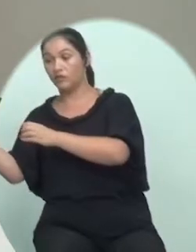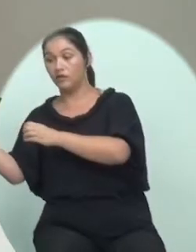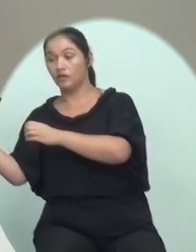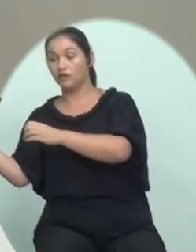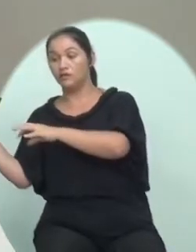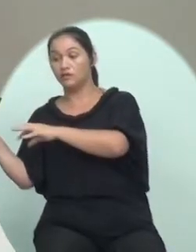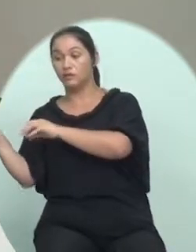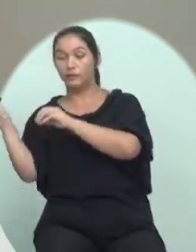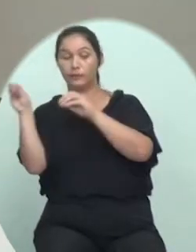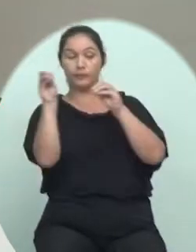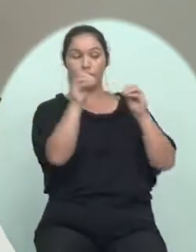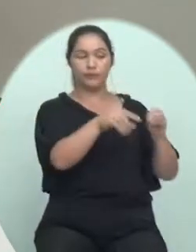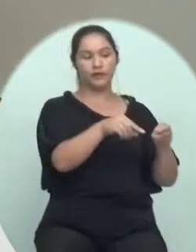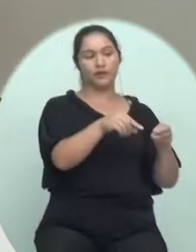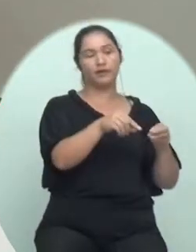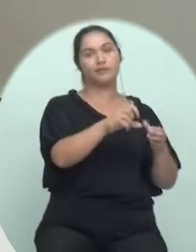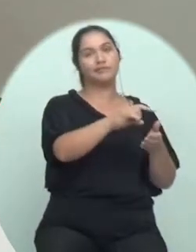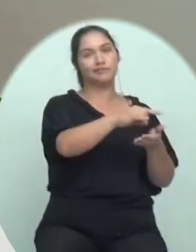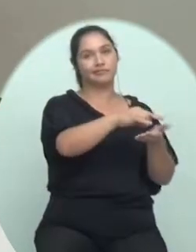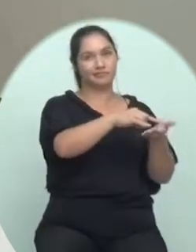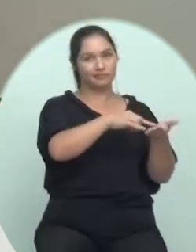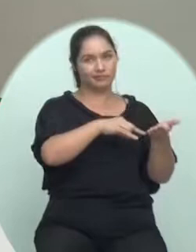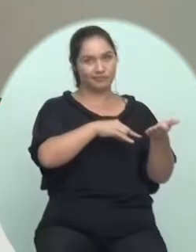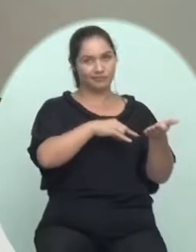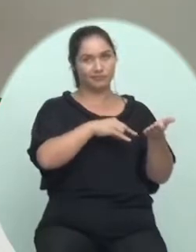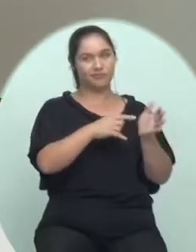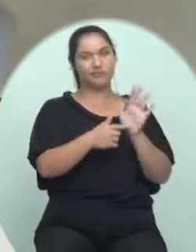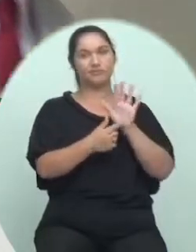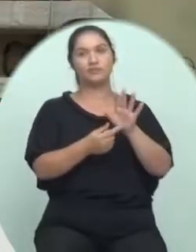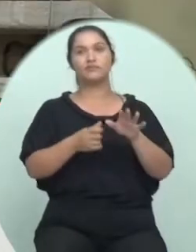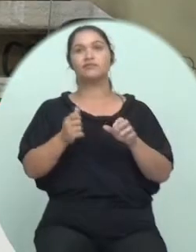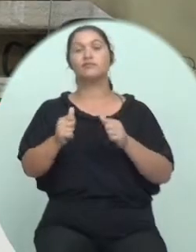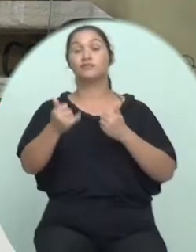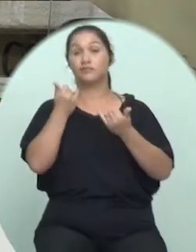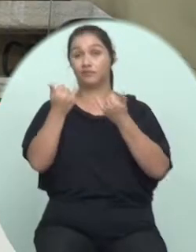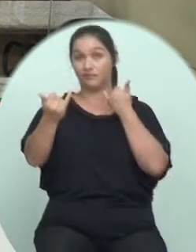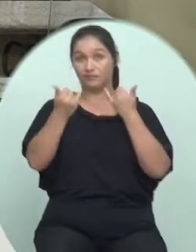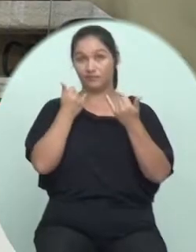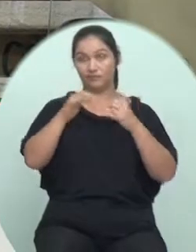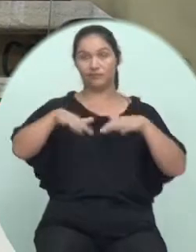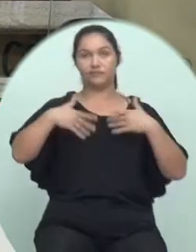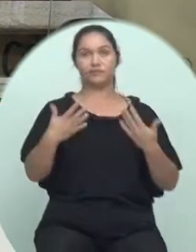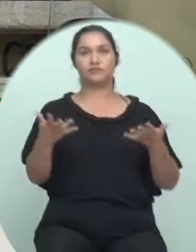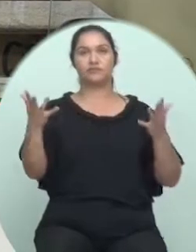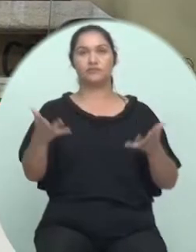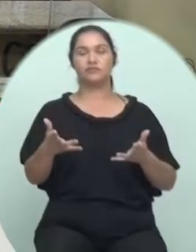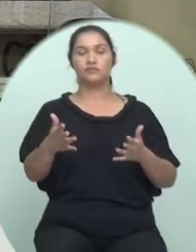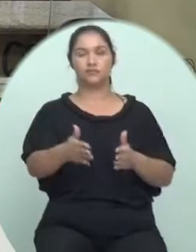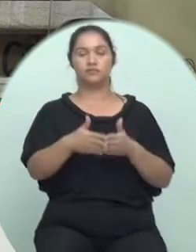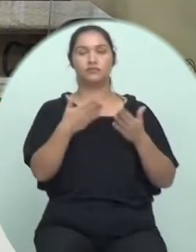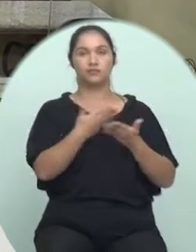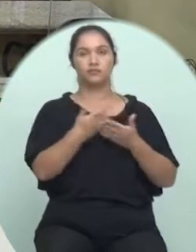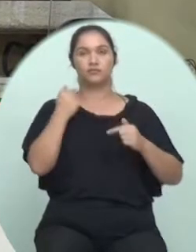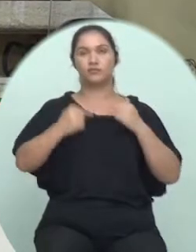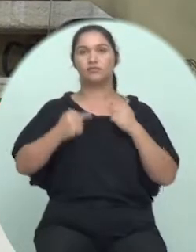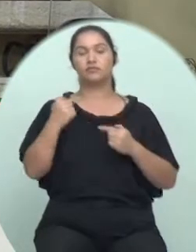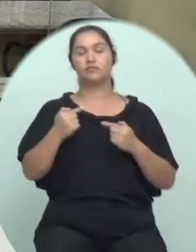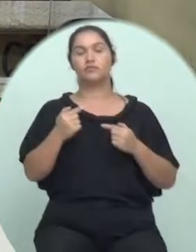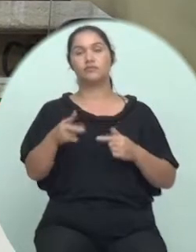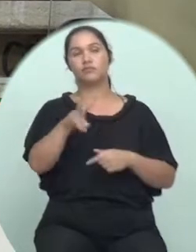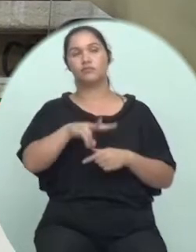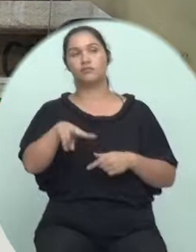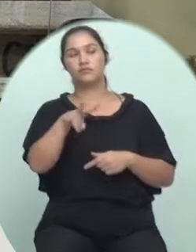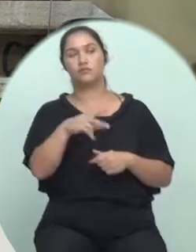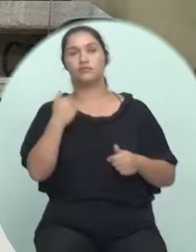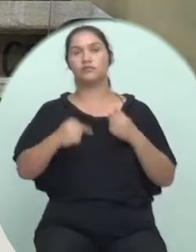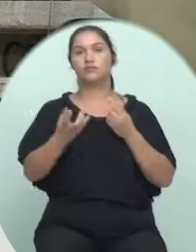número 008, lido pelo secretário. Obrigado, senhor presidente. O requerimento continua em discussão. Não havendo quem queira discutir,